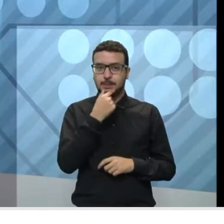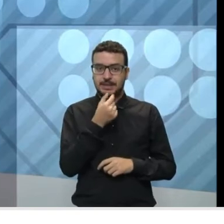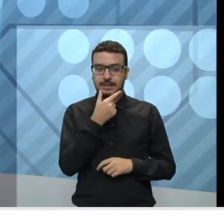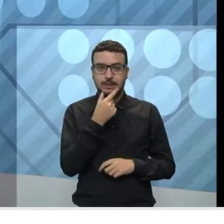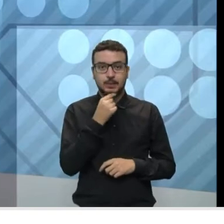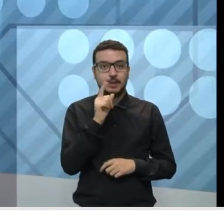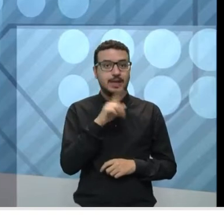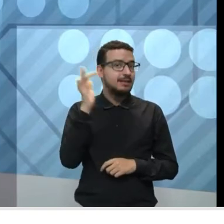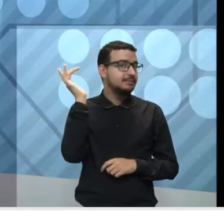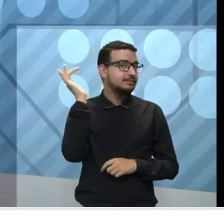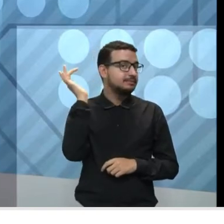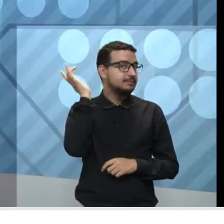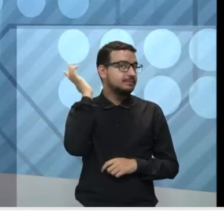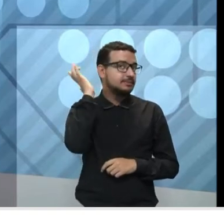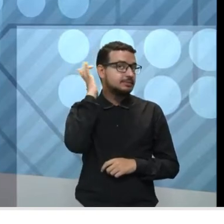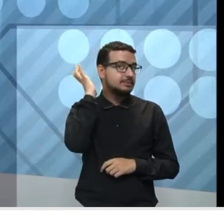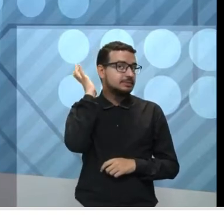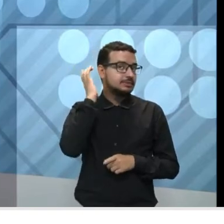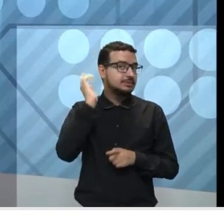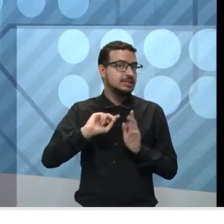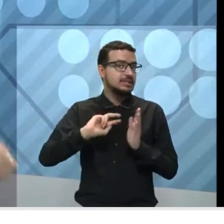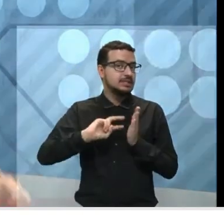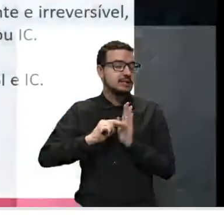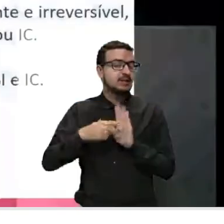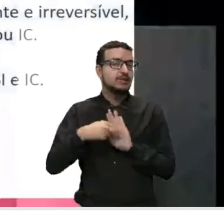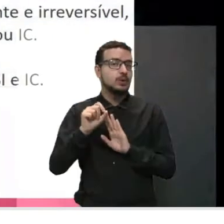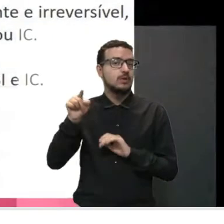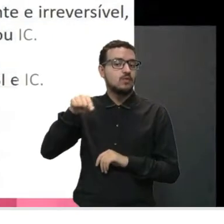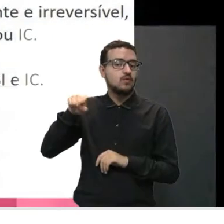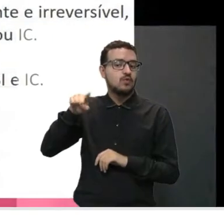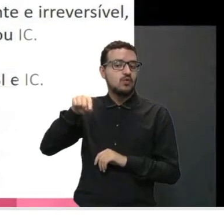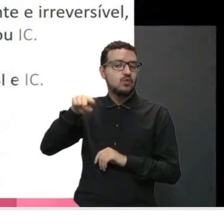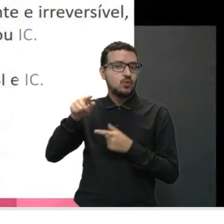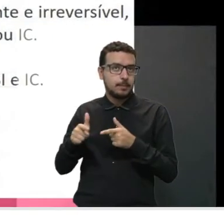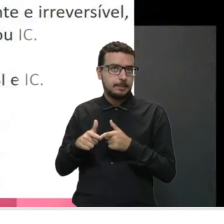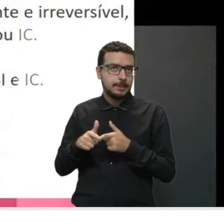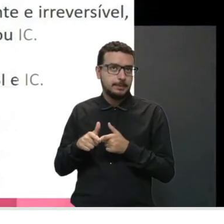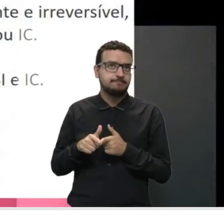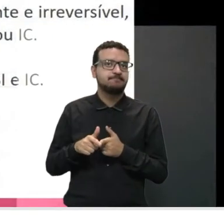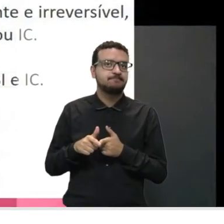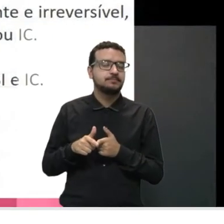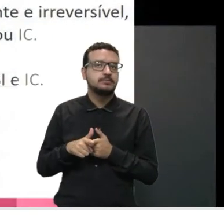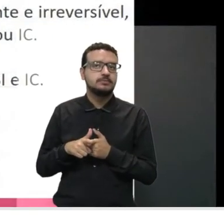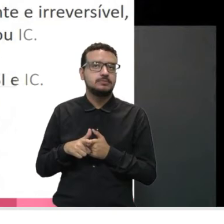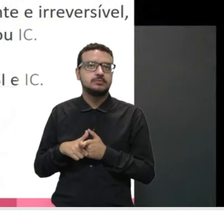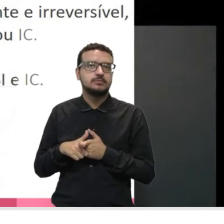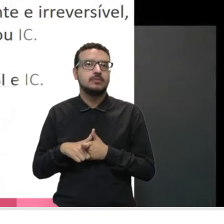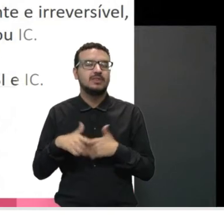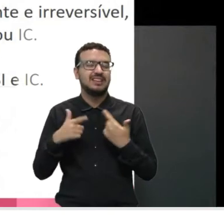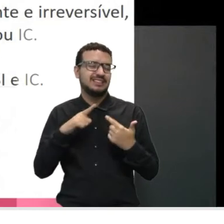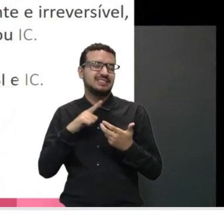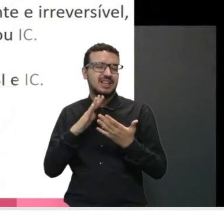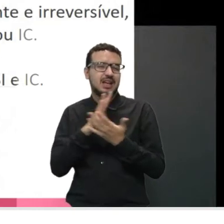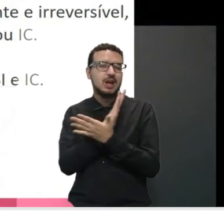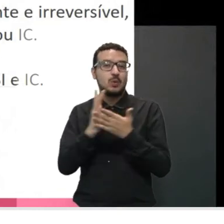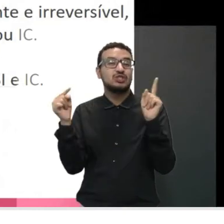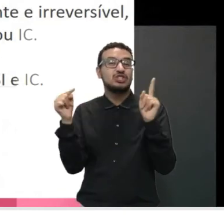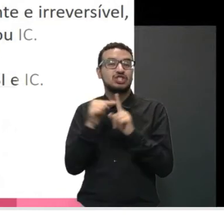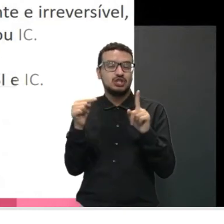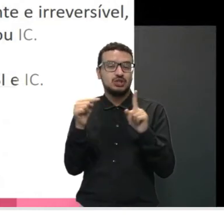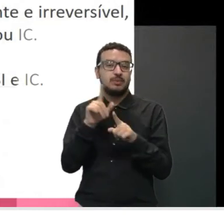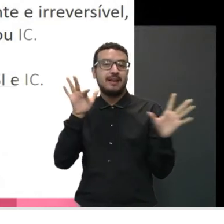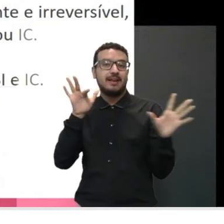significa? Vamos lá para o quadro. Existem alguns tipos de perdas auditivas agora que está relacionado ao local. Um primeiro é